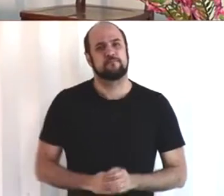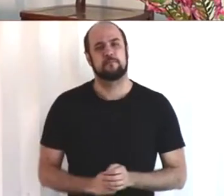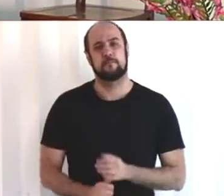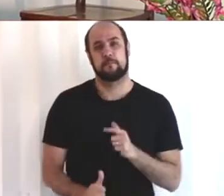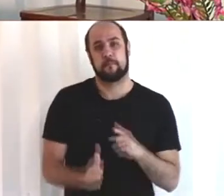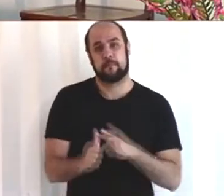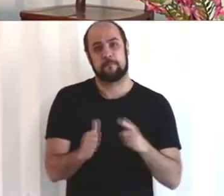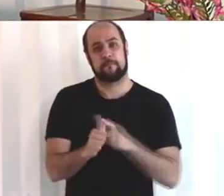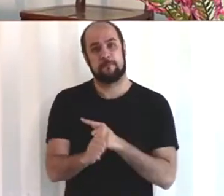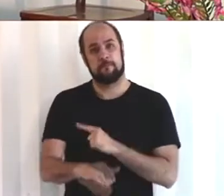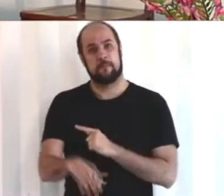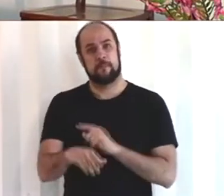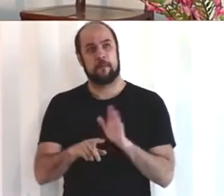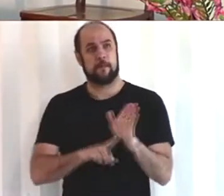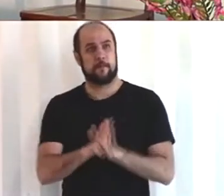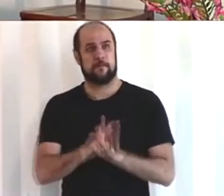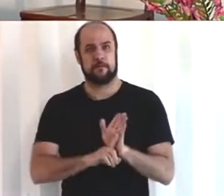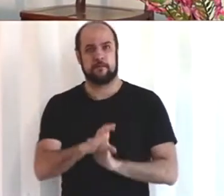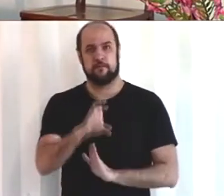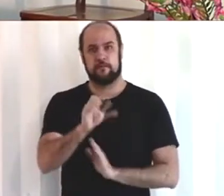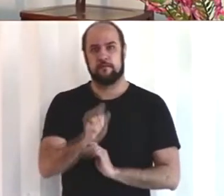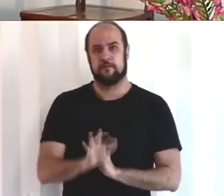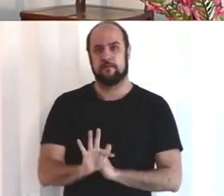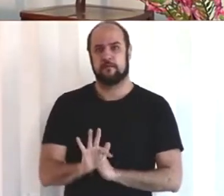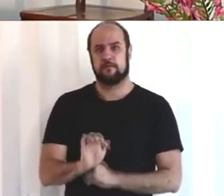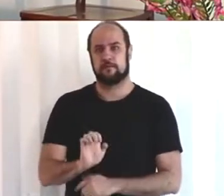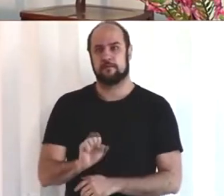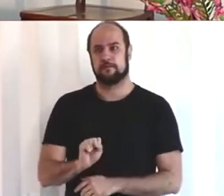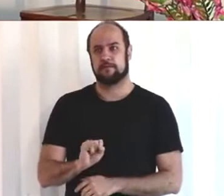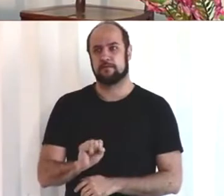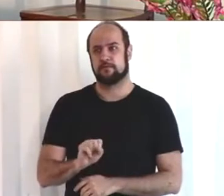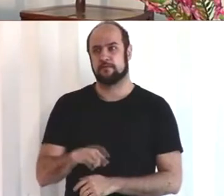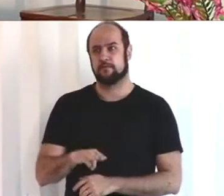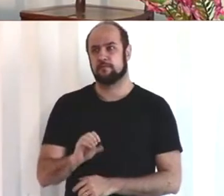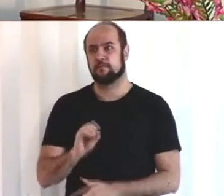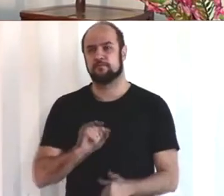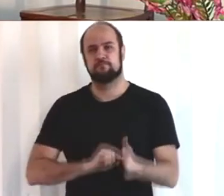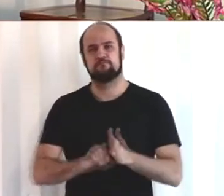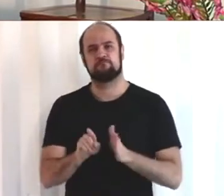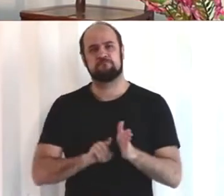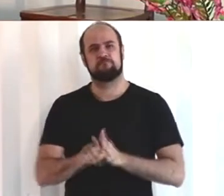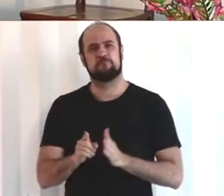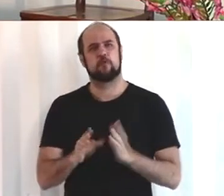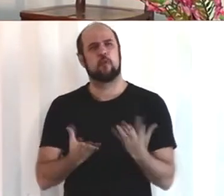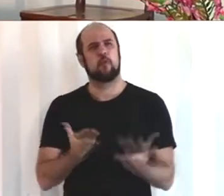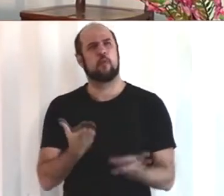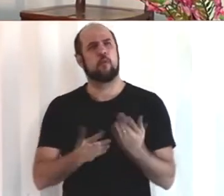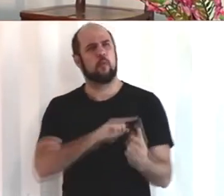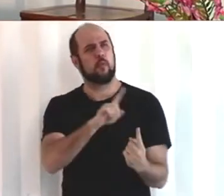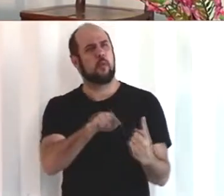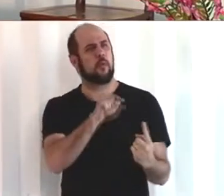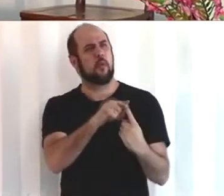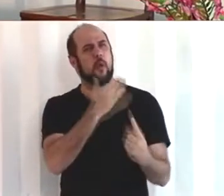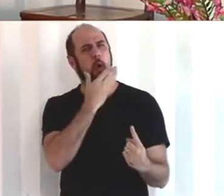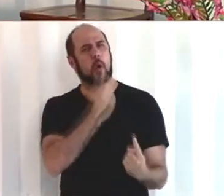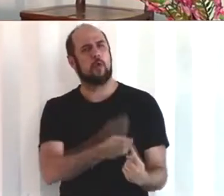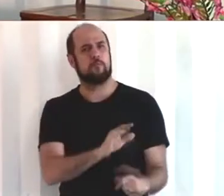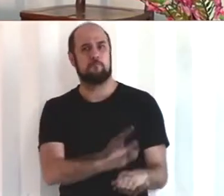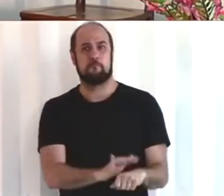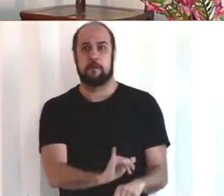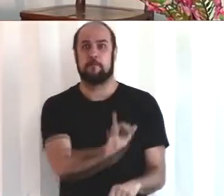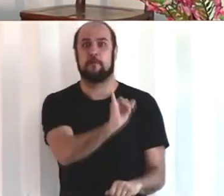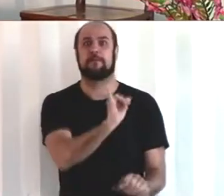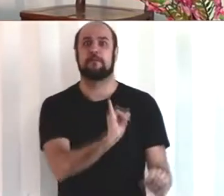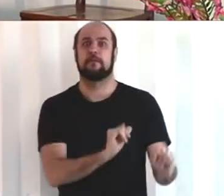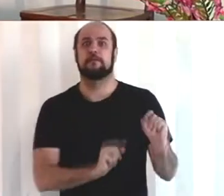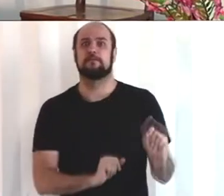Catecismo Maior, um dos símbolos de fé da nossa igreja, diz: qual é o fim principal do homem? E a